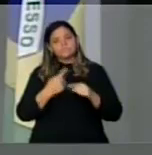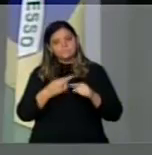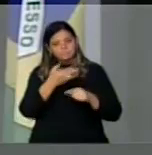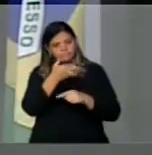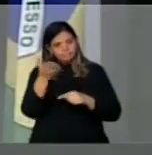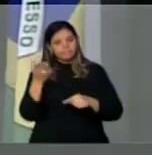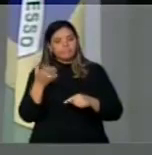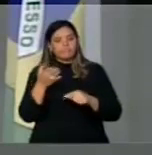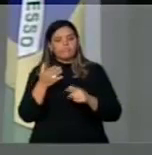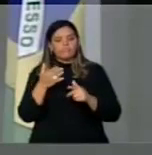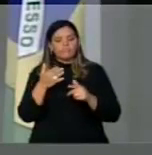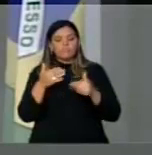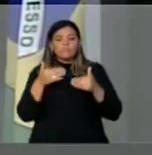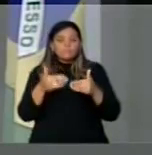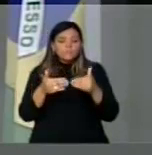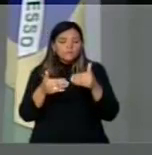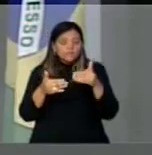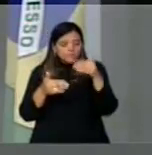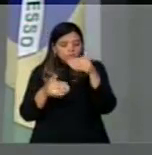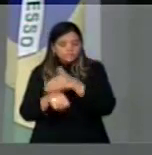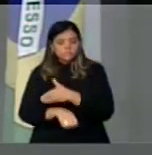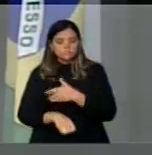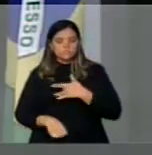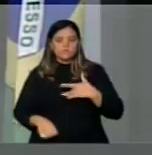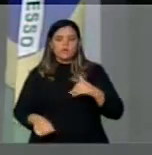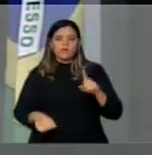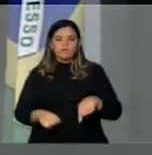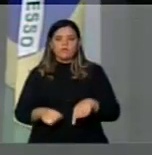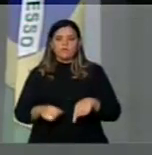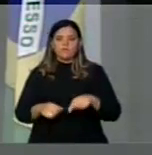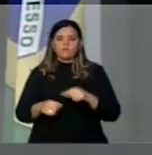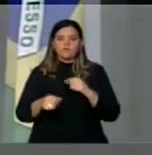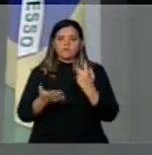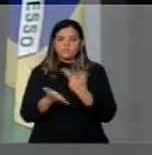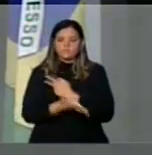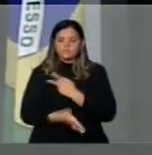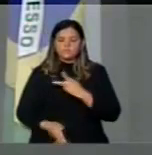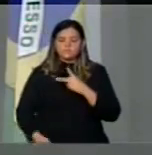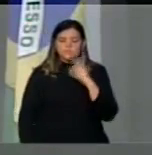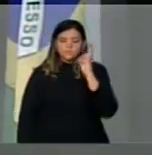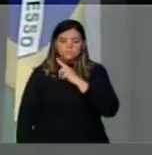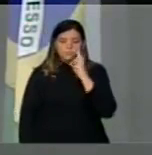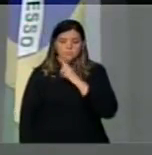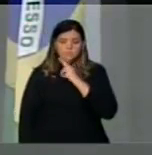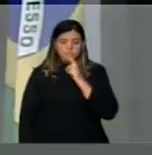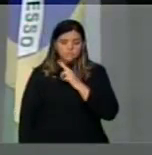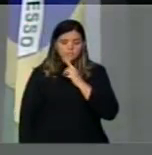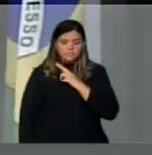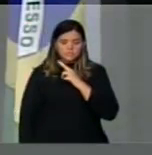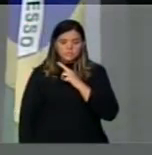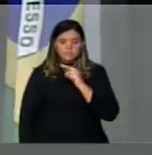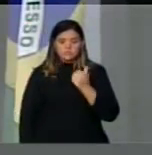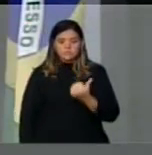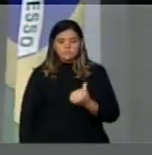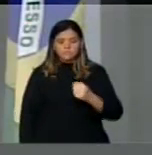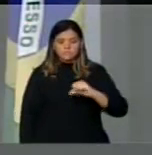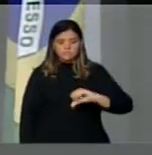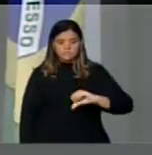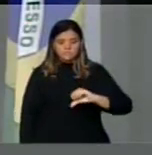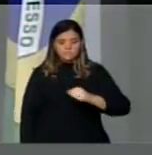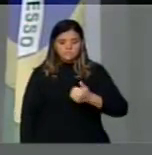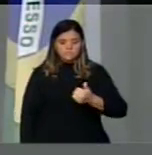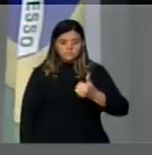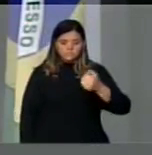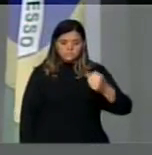pontos para o Ministério da Saúde. A última vez que a emergência sanitária foi utilizada foi em